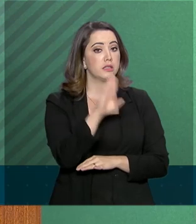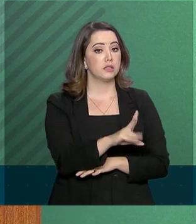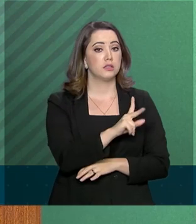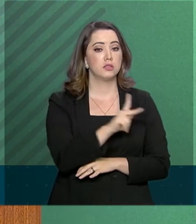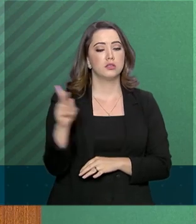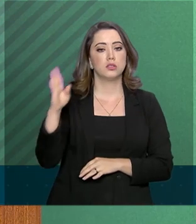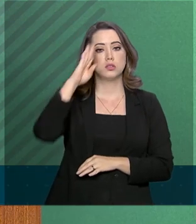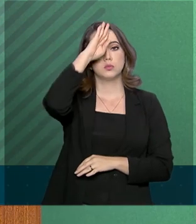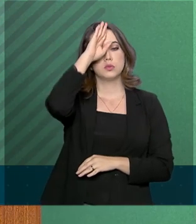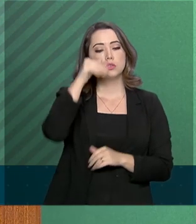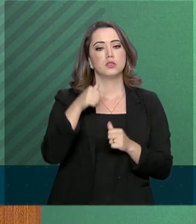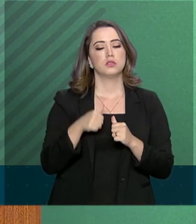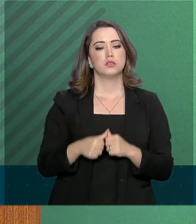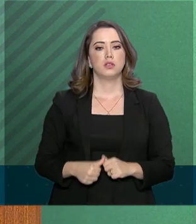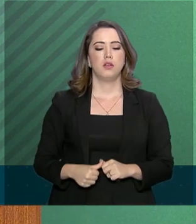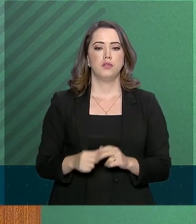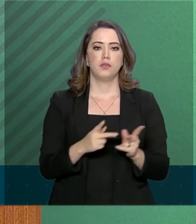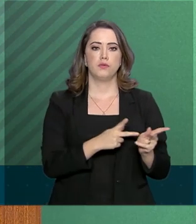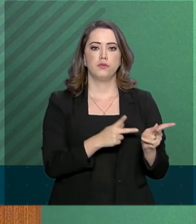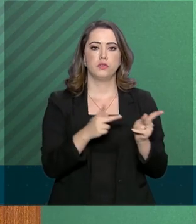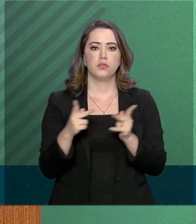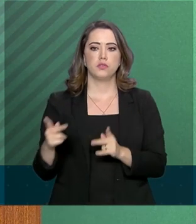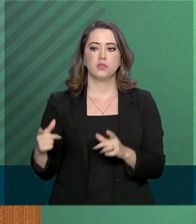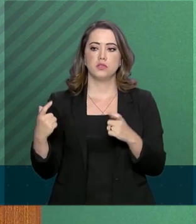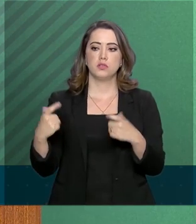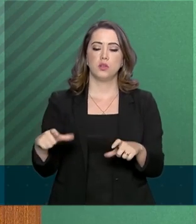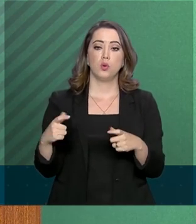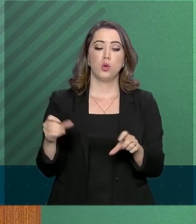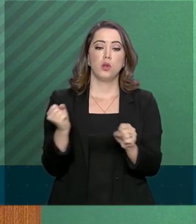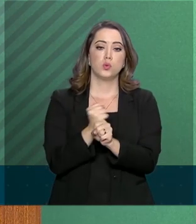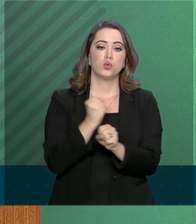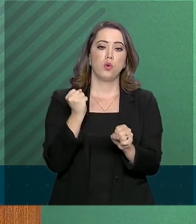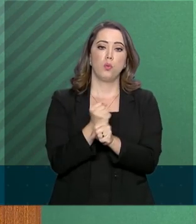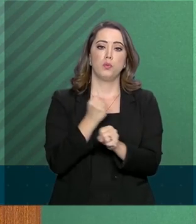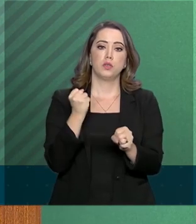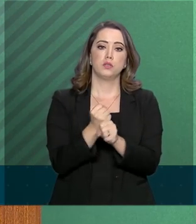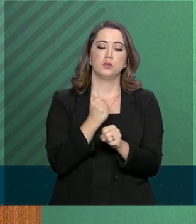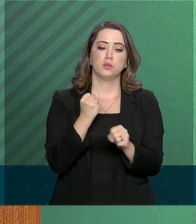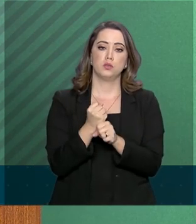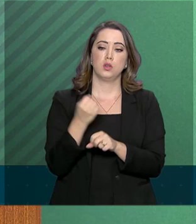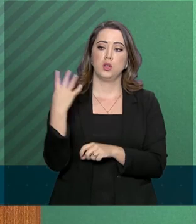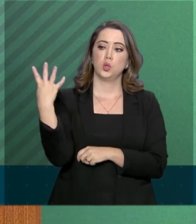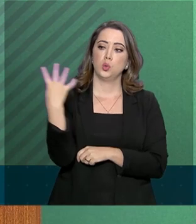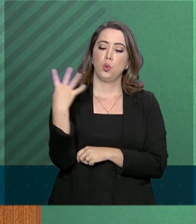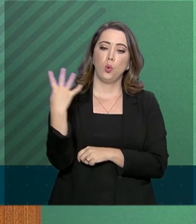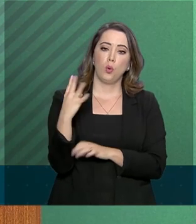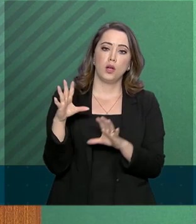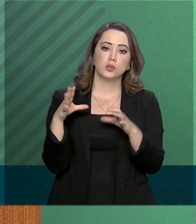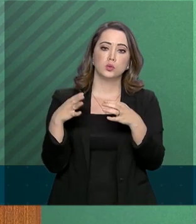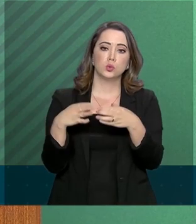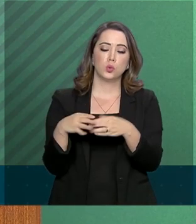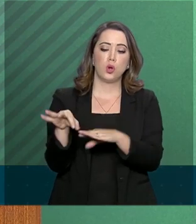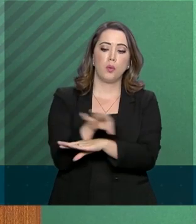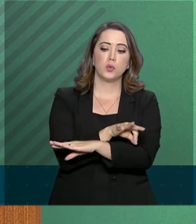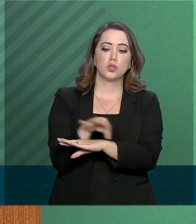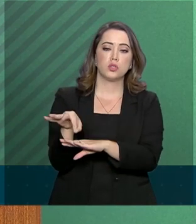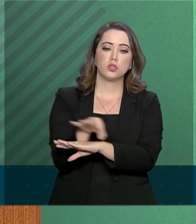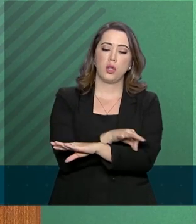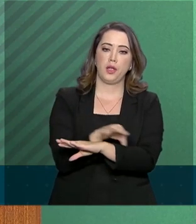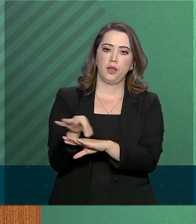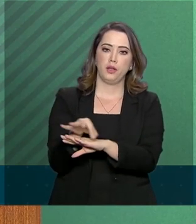esteve em visita ao canteiro de obras do 4º grupamento de engenharia do exército